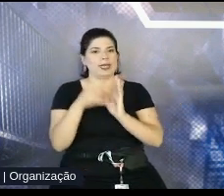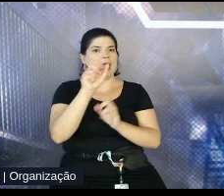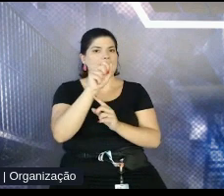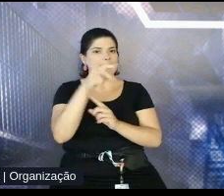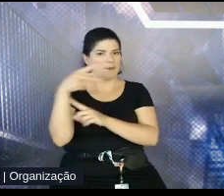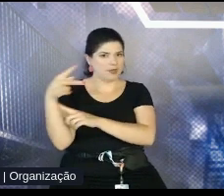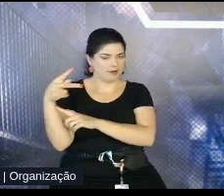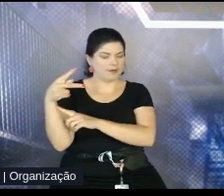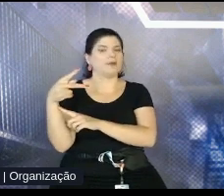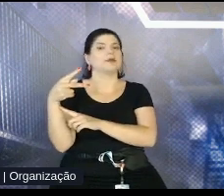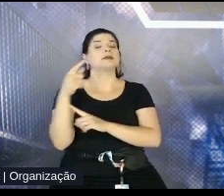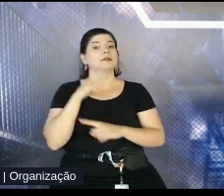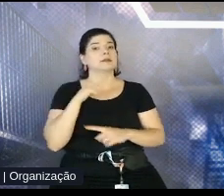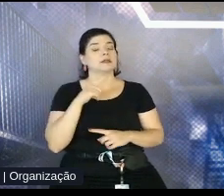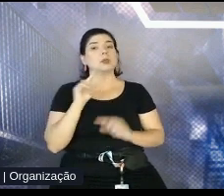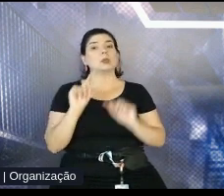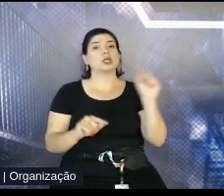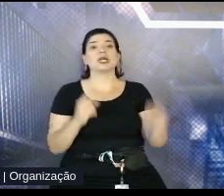a gente vê que apenas